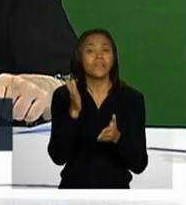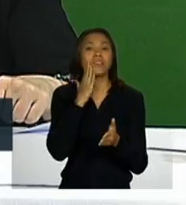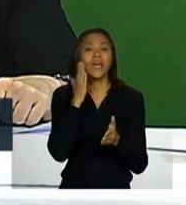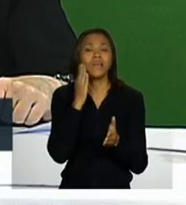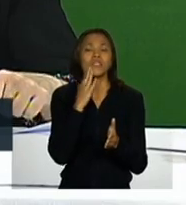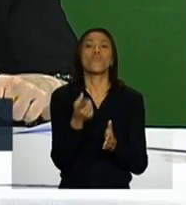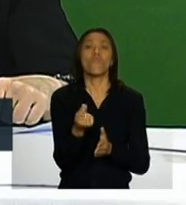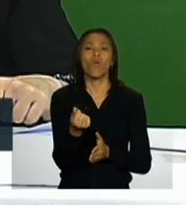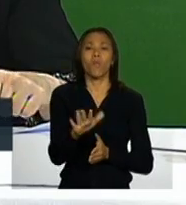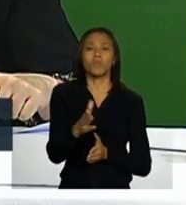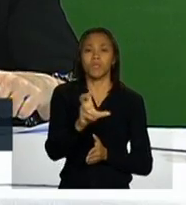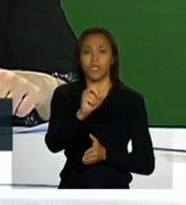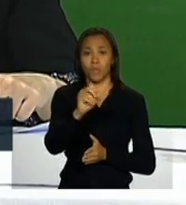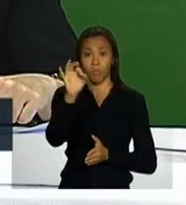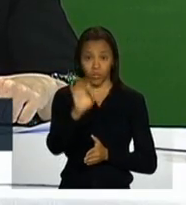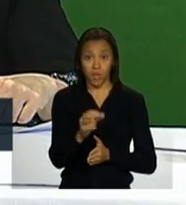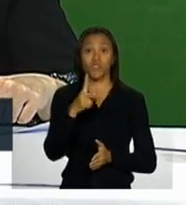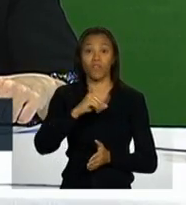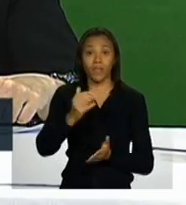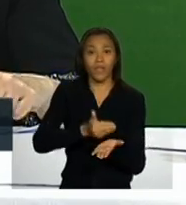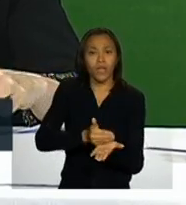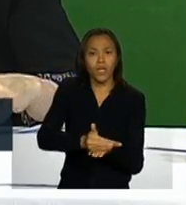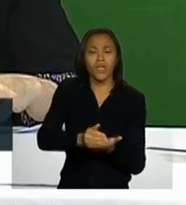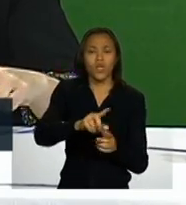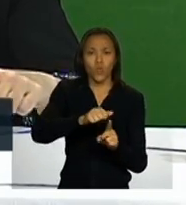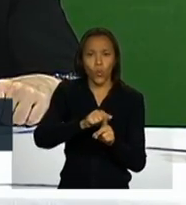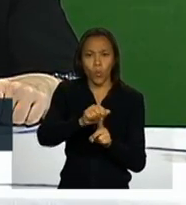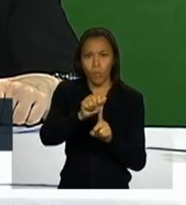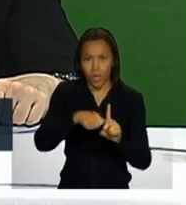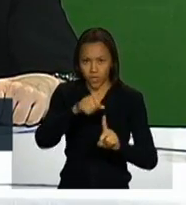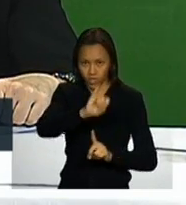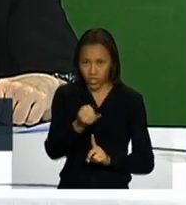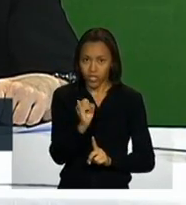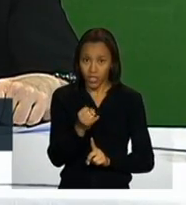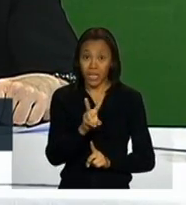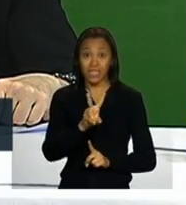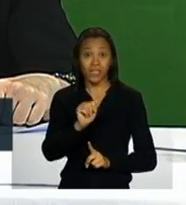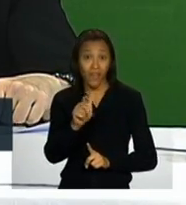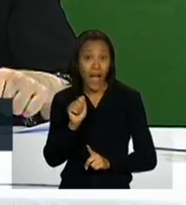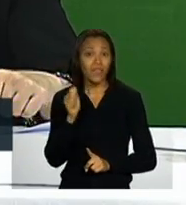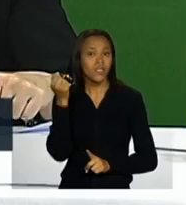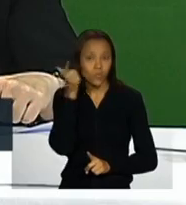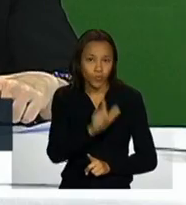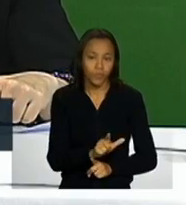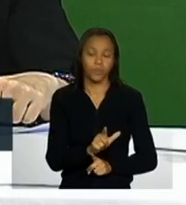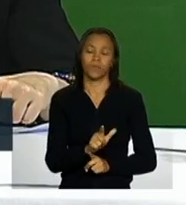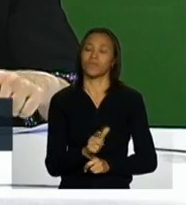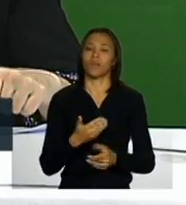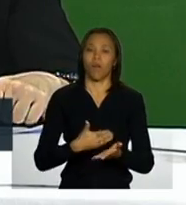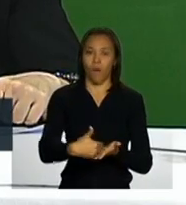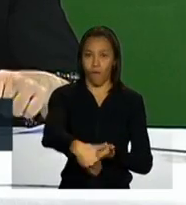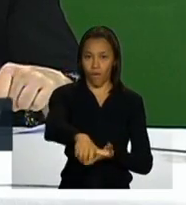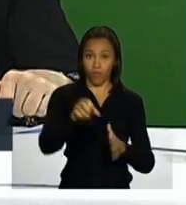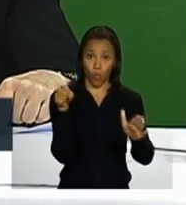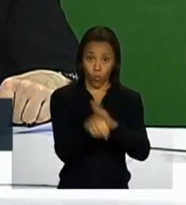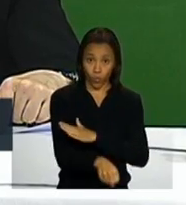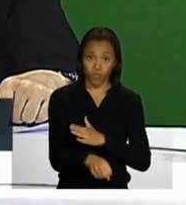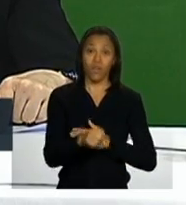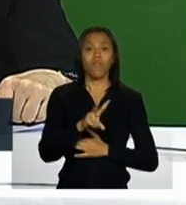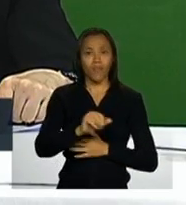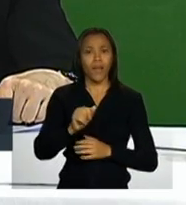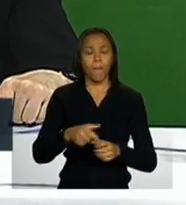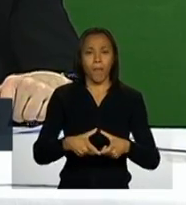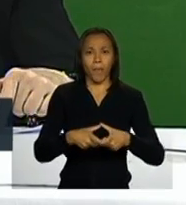E nós vamos ter um concurso agora no início de janeiro para que essas vagas sejam preenchidas. Isso também aumenta a disposição